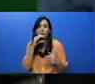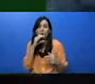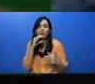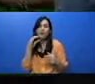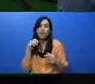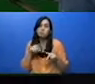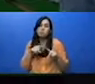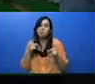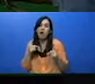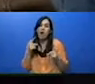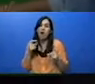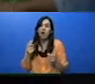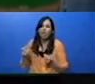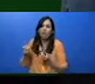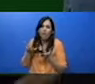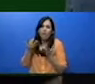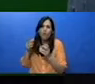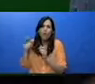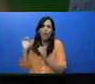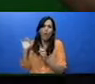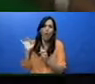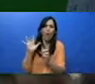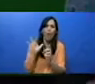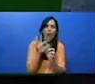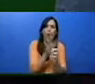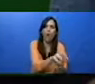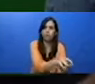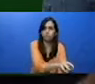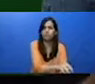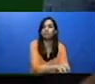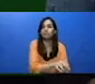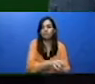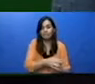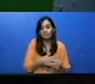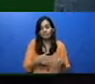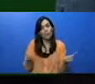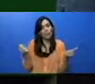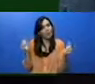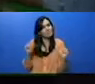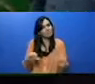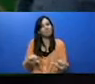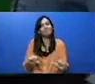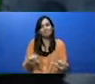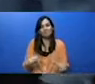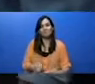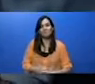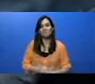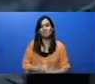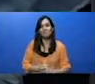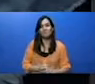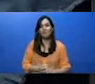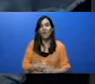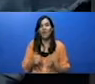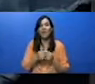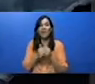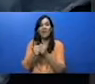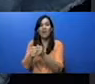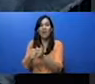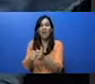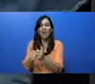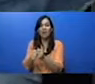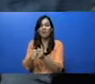tá? Então, a interferência do homem prejudica esses animais e levam à